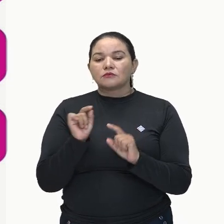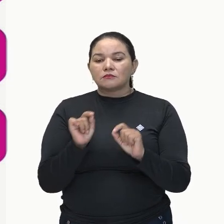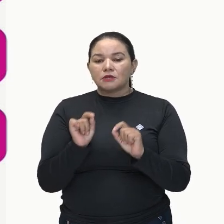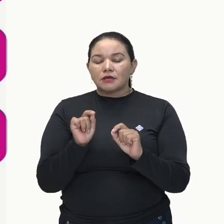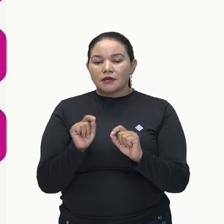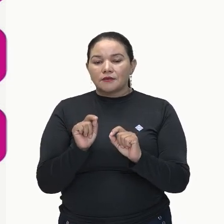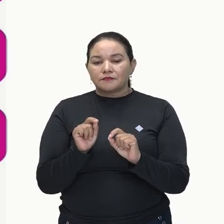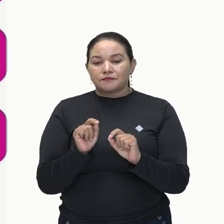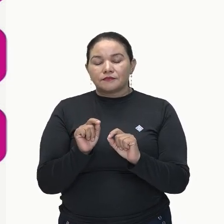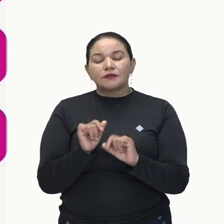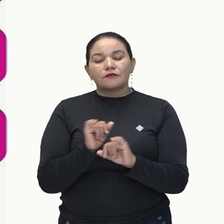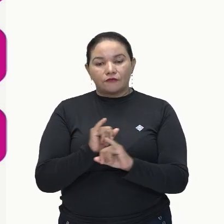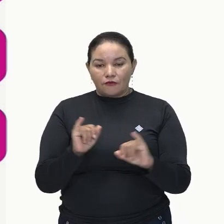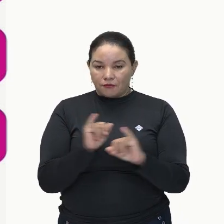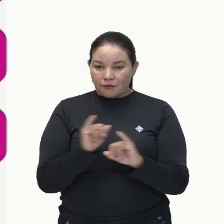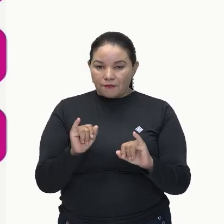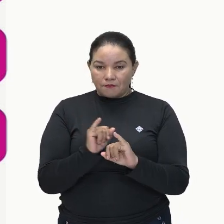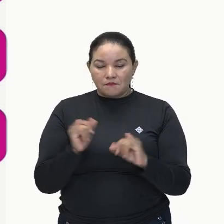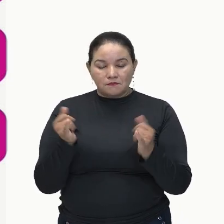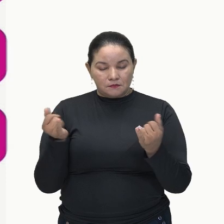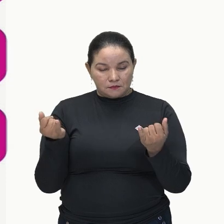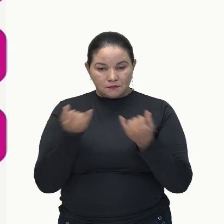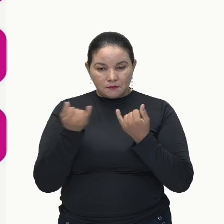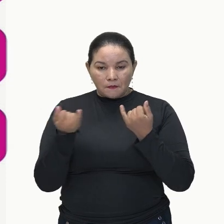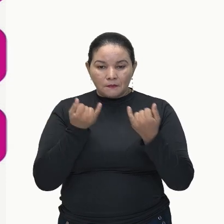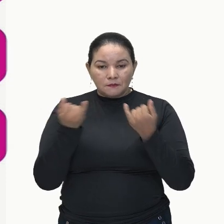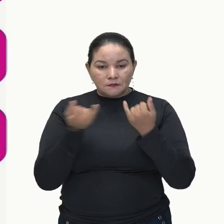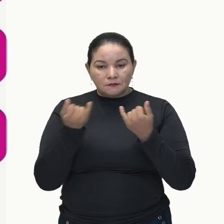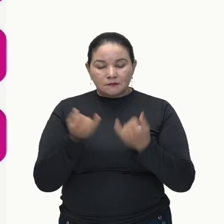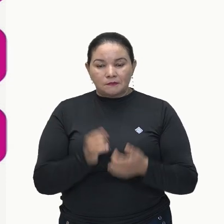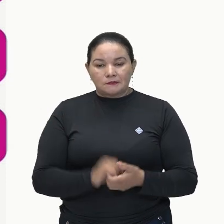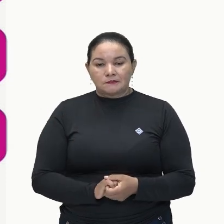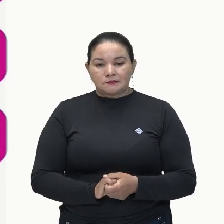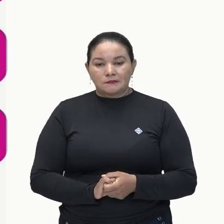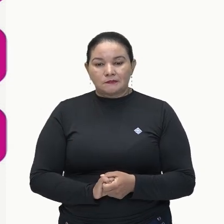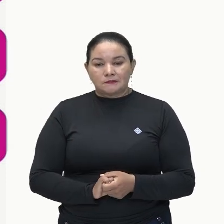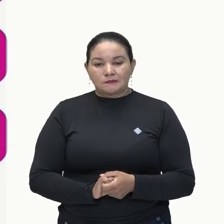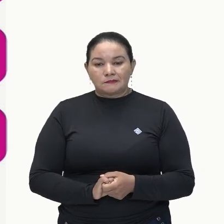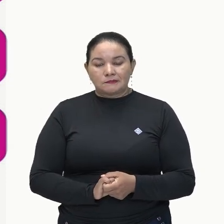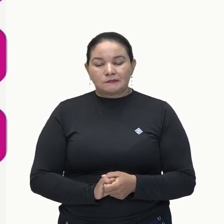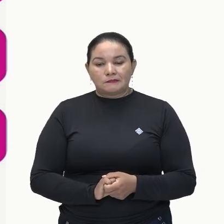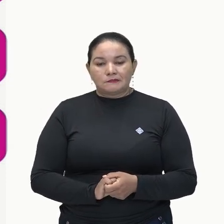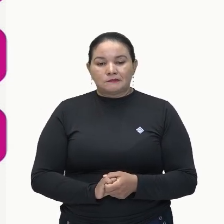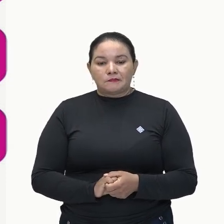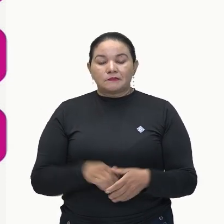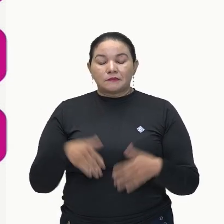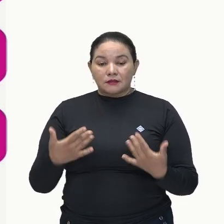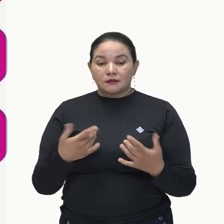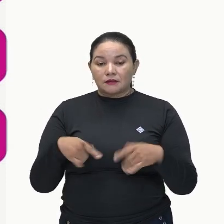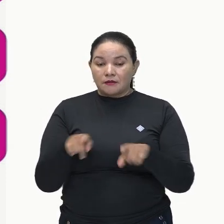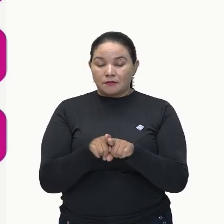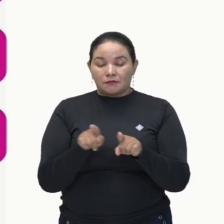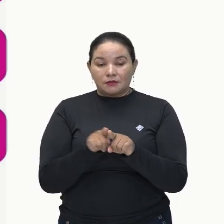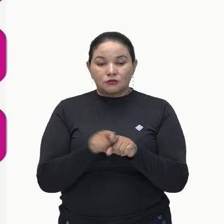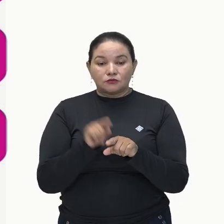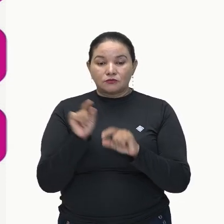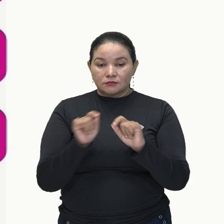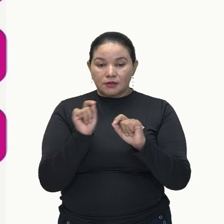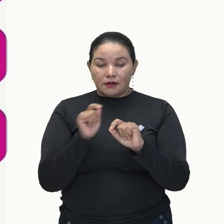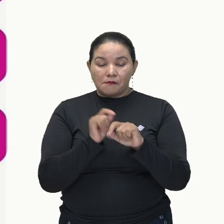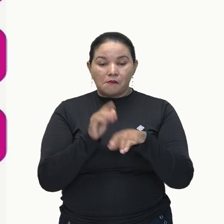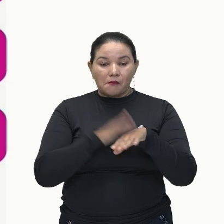Informar, né? A função da reportagem é informar. A reportagem também vai ter uma autoria que é